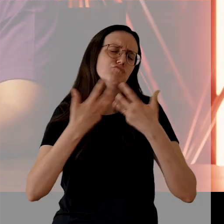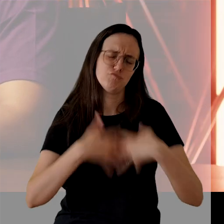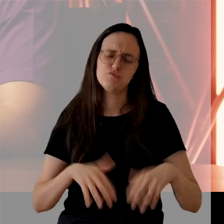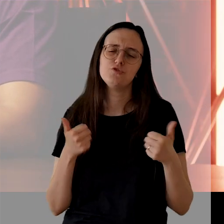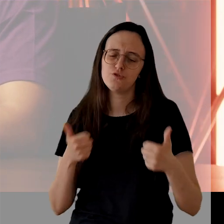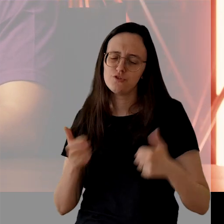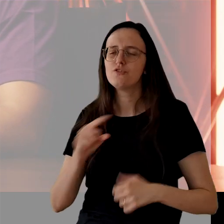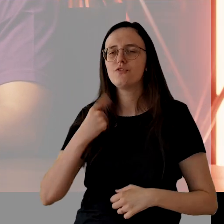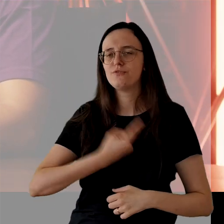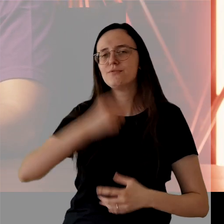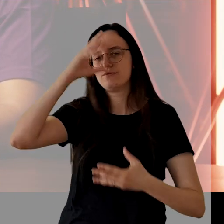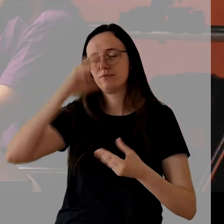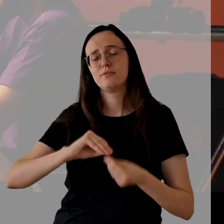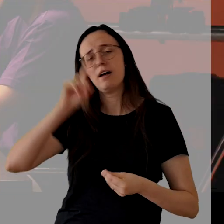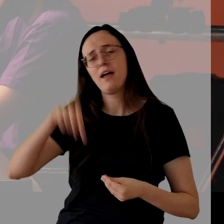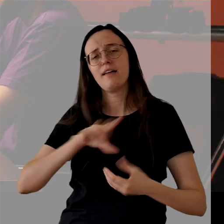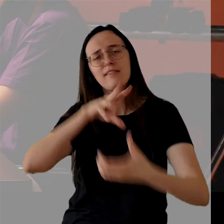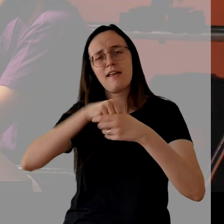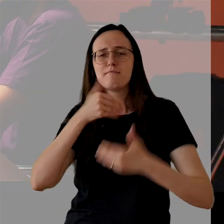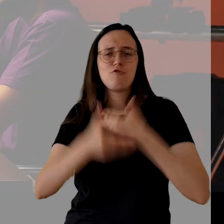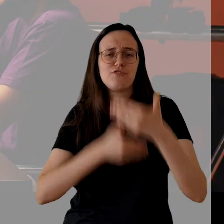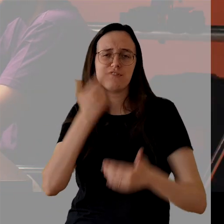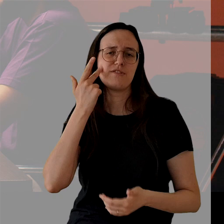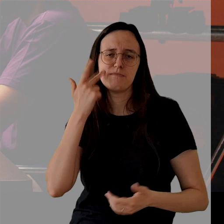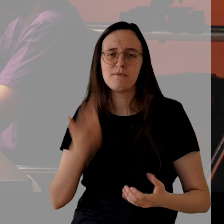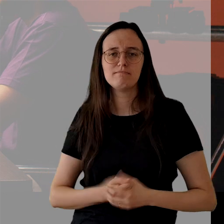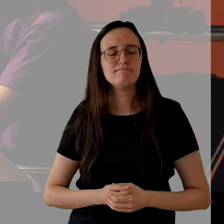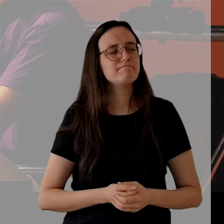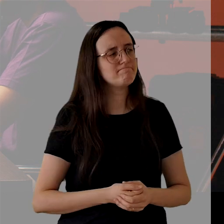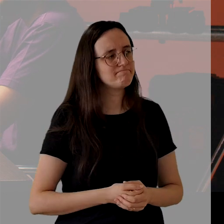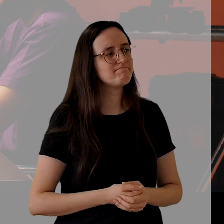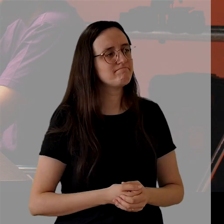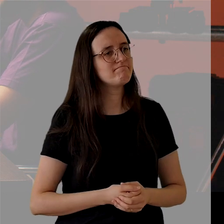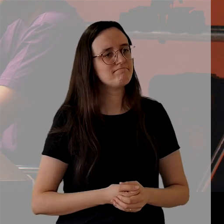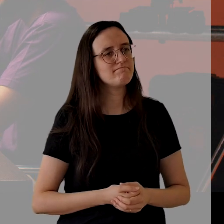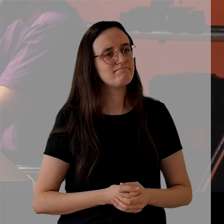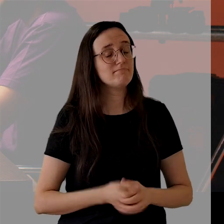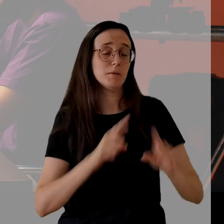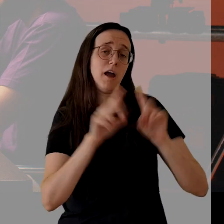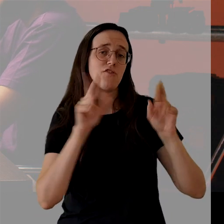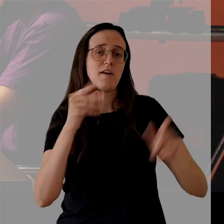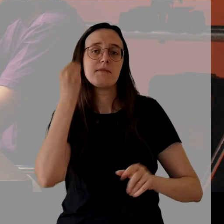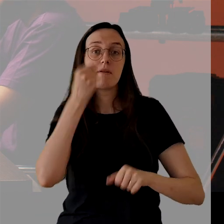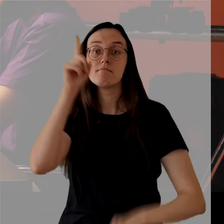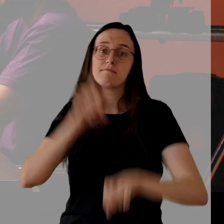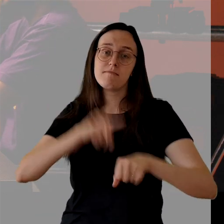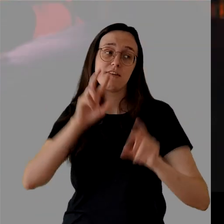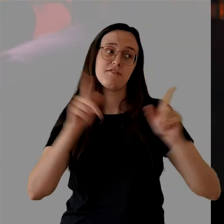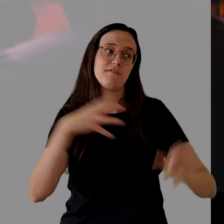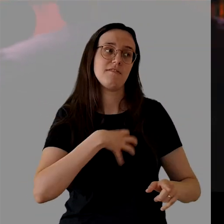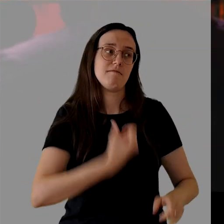A gente tem que entender que é um dos processos, faz parte do processo, né? Mas é completamente diferente do que ele está vivendo aquele momento naquela hora,